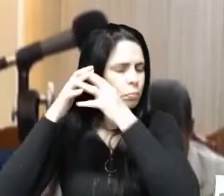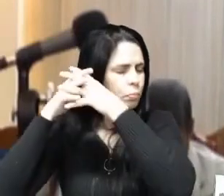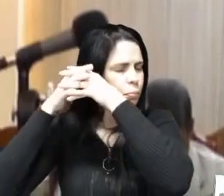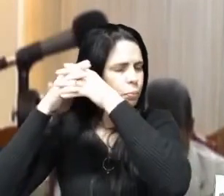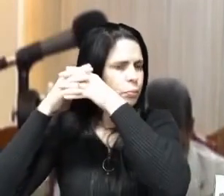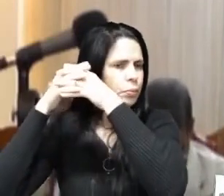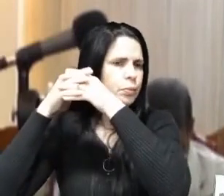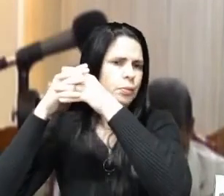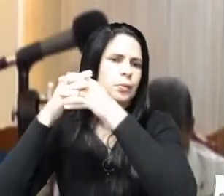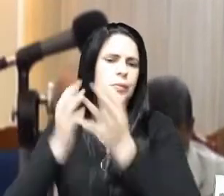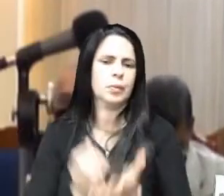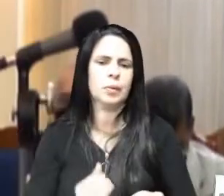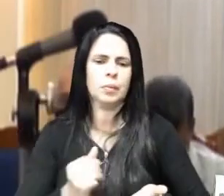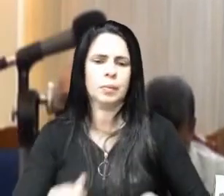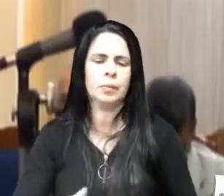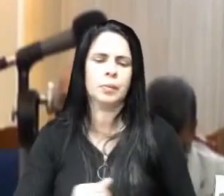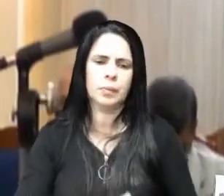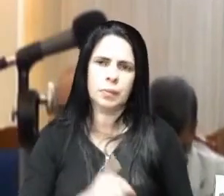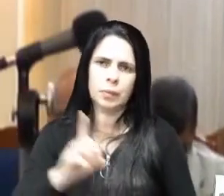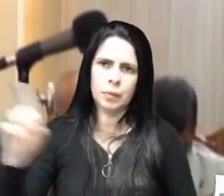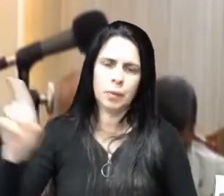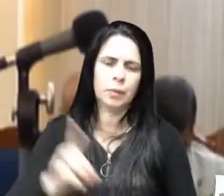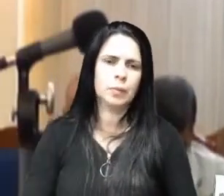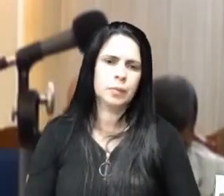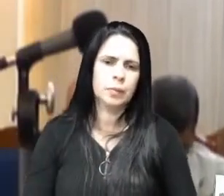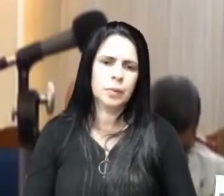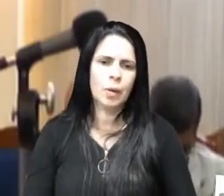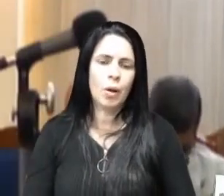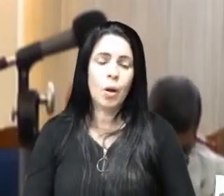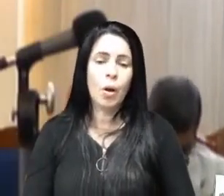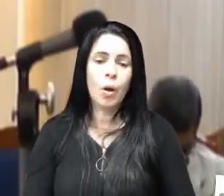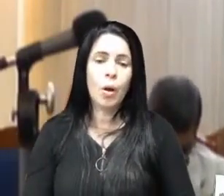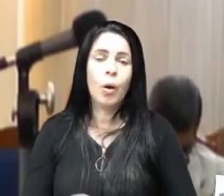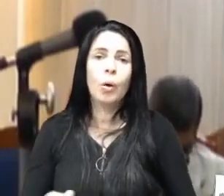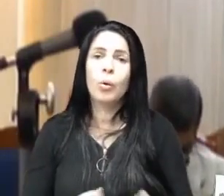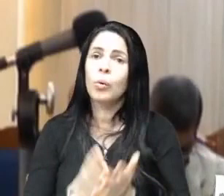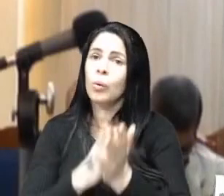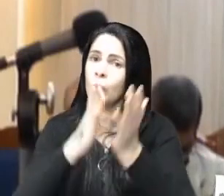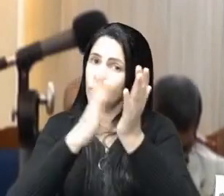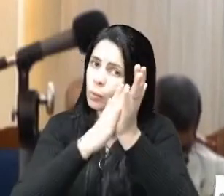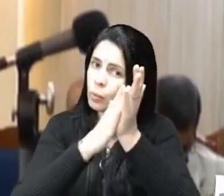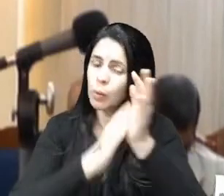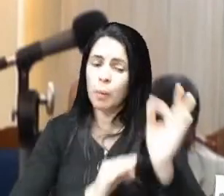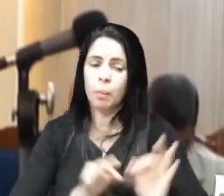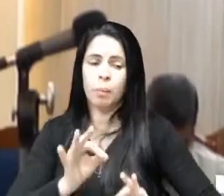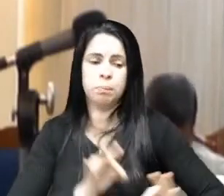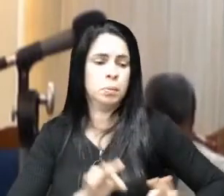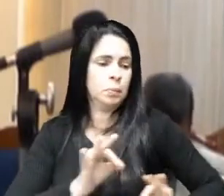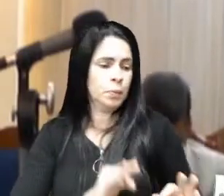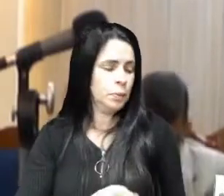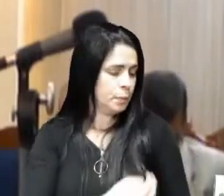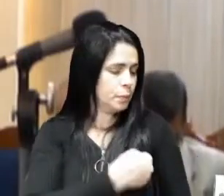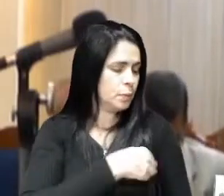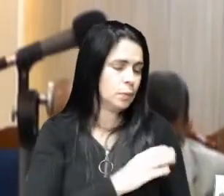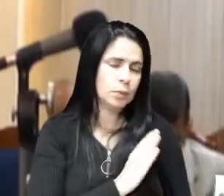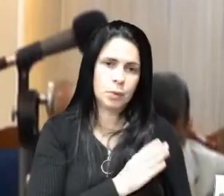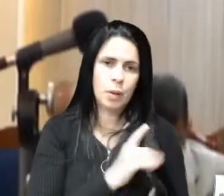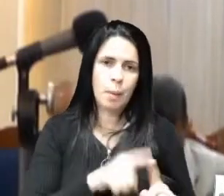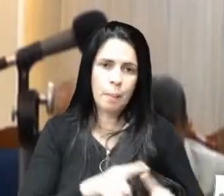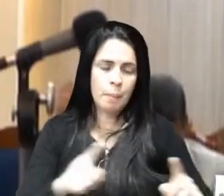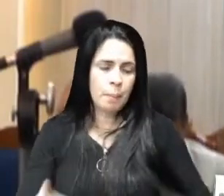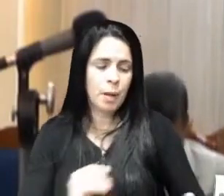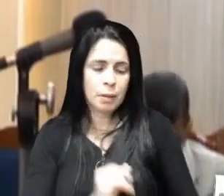Os louvores preparam o nosso coração, mas a palavra vem como alimento para